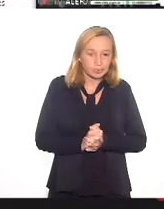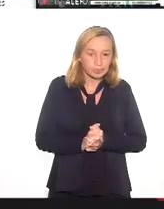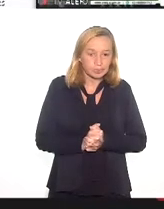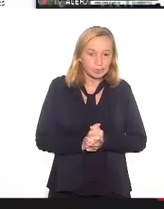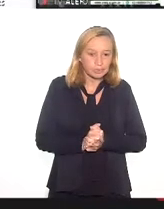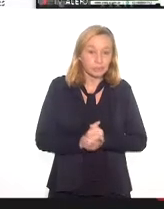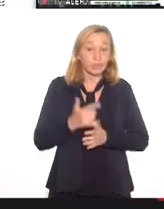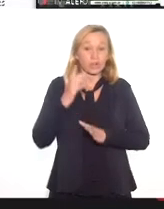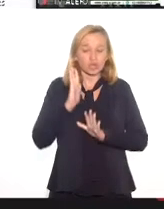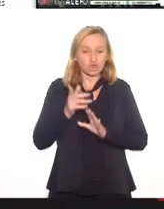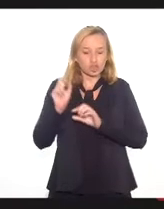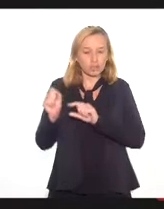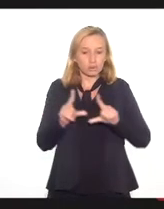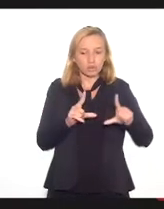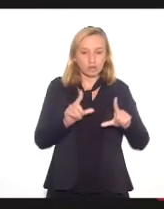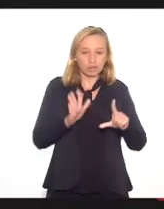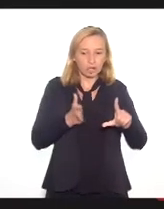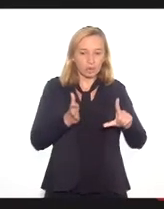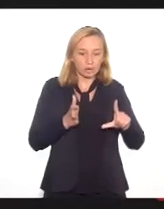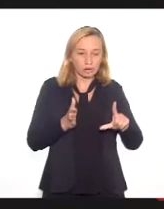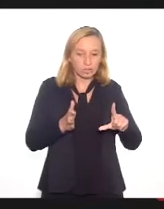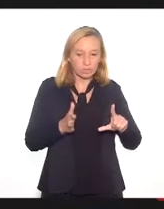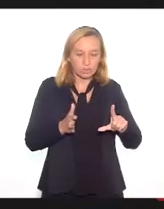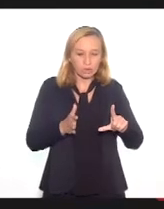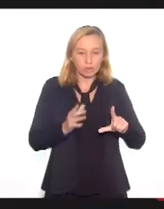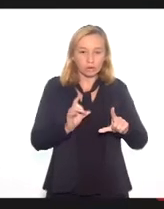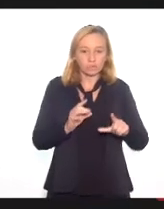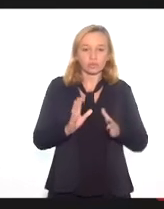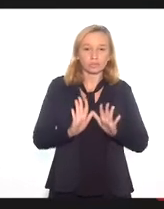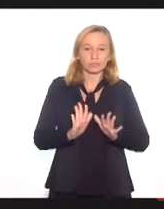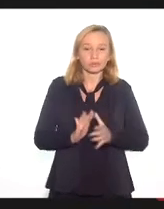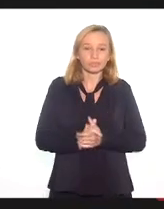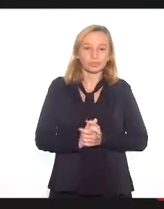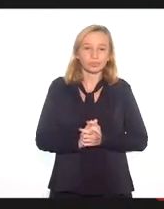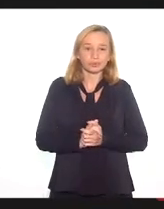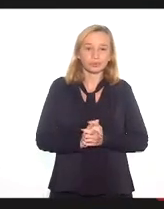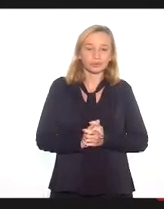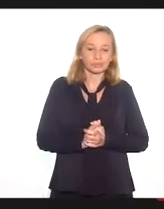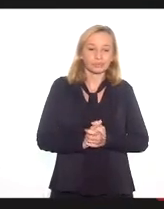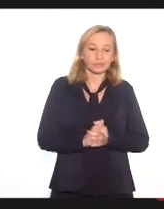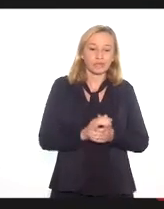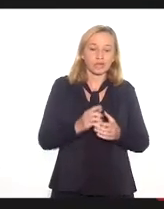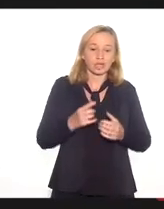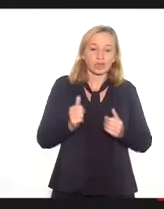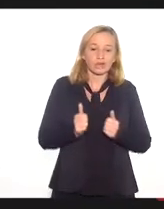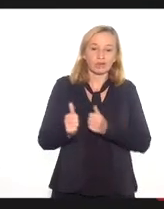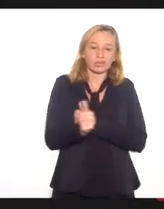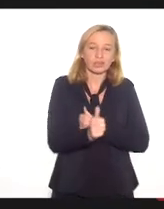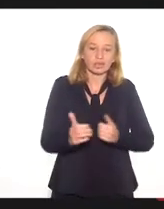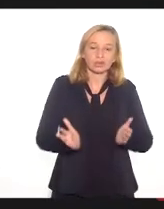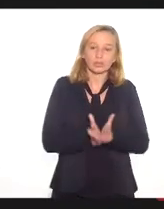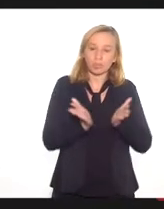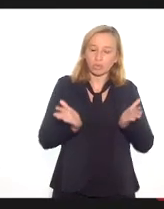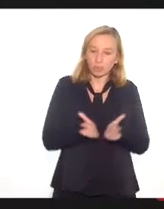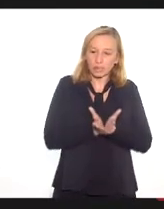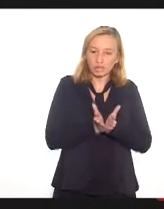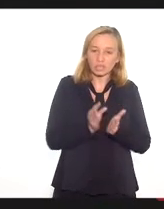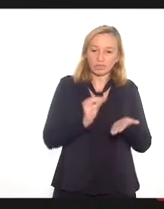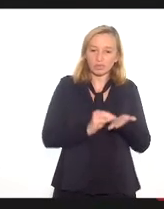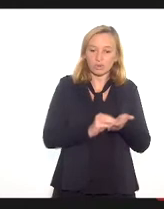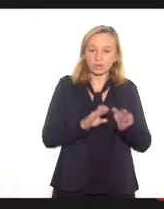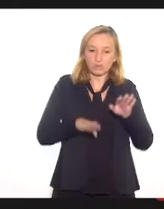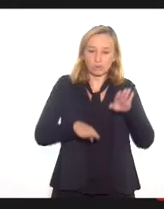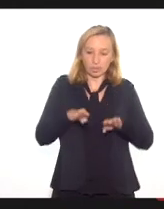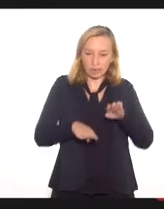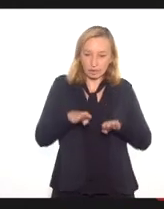agora eu já estou apresentando, né? Só um minuto. e o enfrentamento da pobreza e da desigualdade,